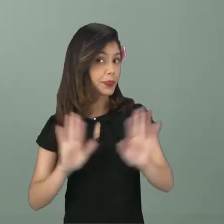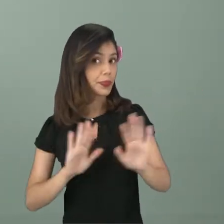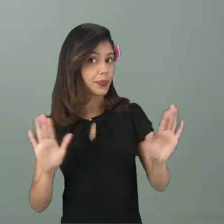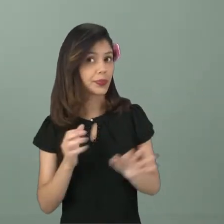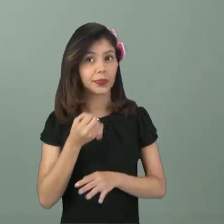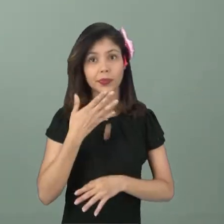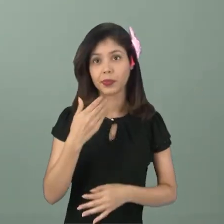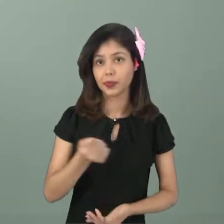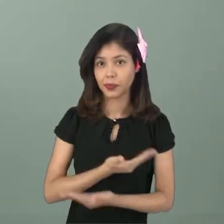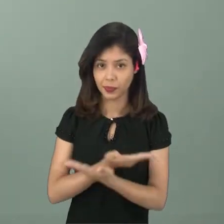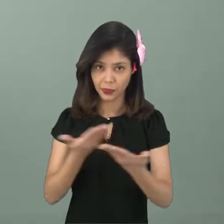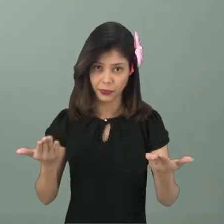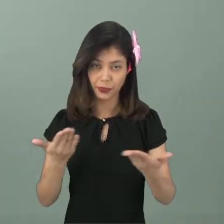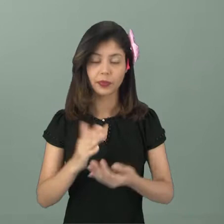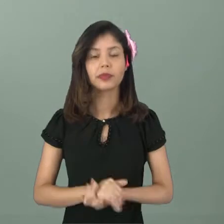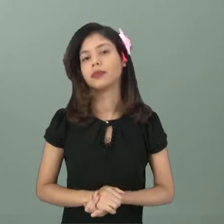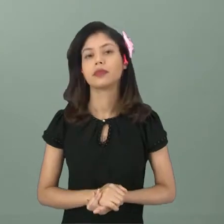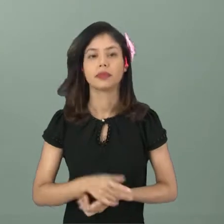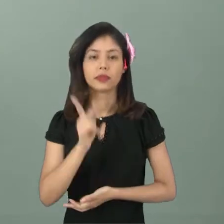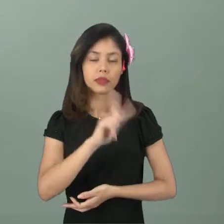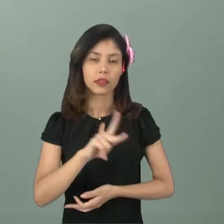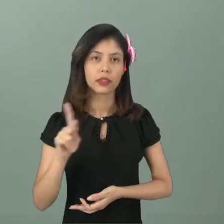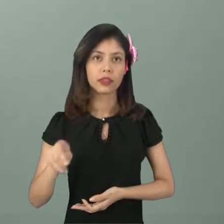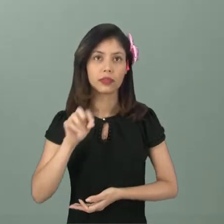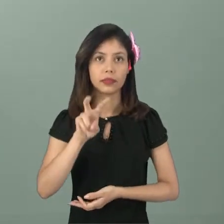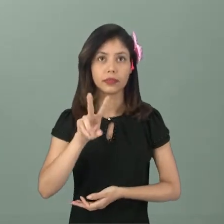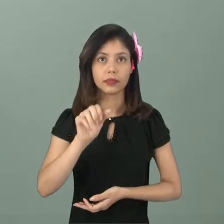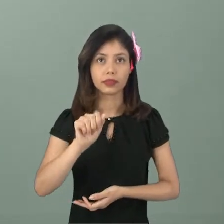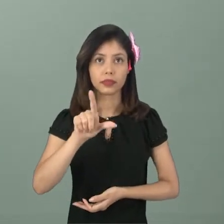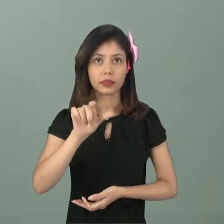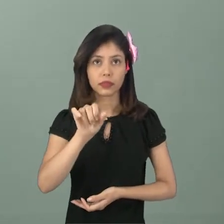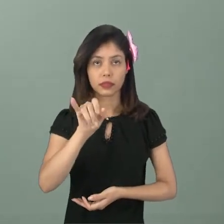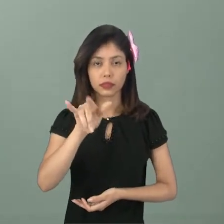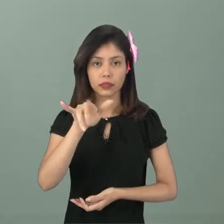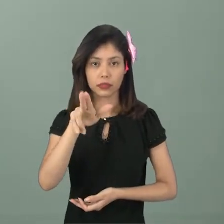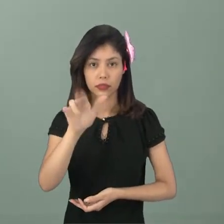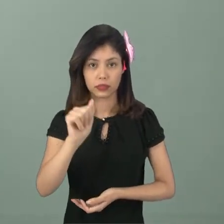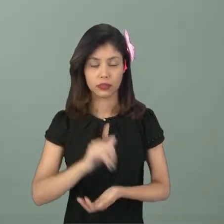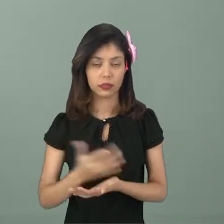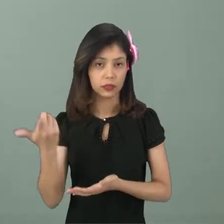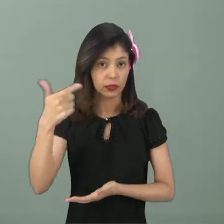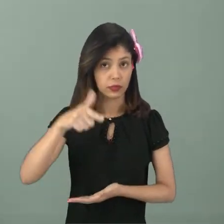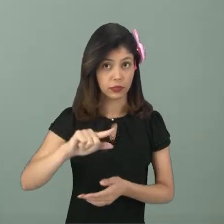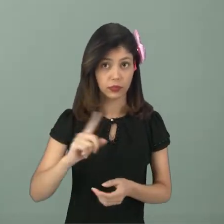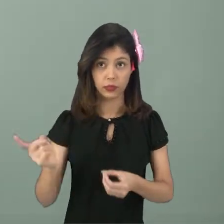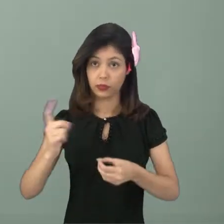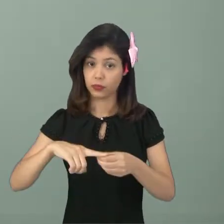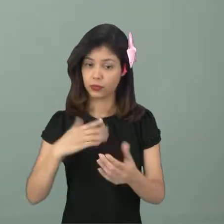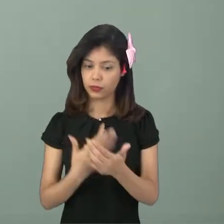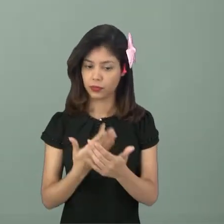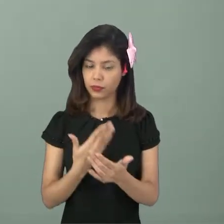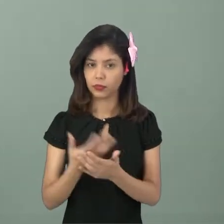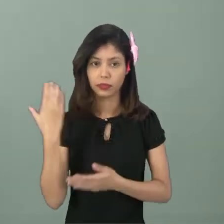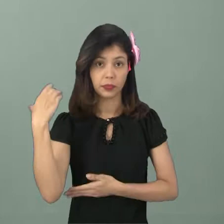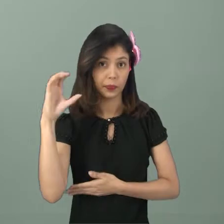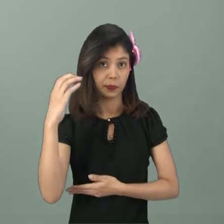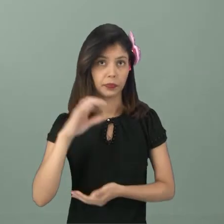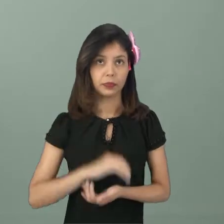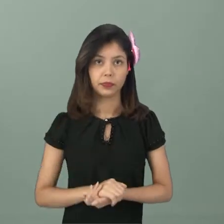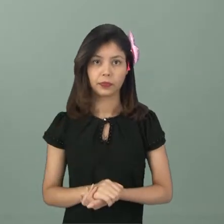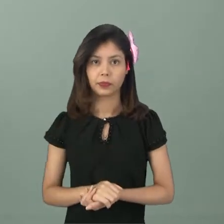Olá, tudo bem com vocês? Eu sou a professora Valcilândia e estamos de volta para mais uma aula de